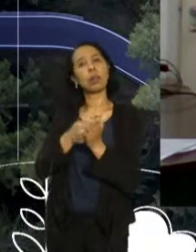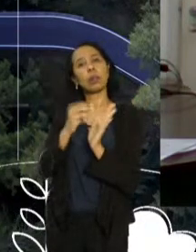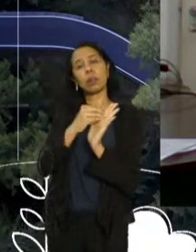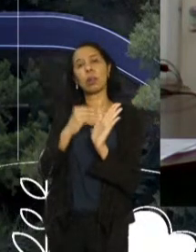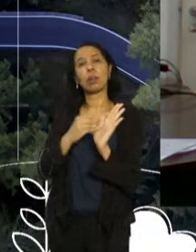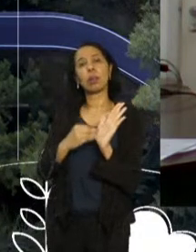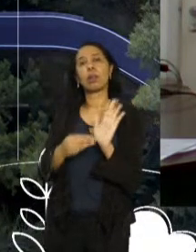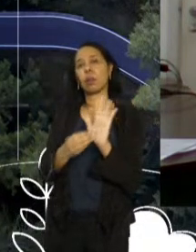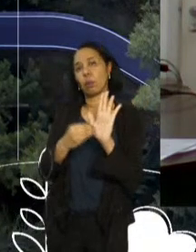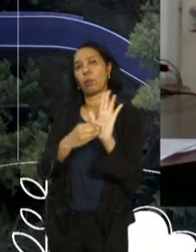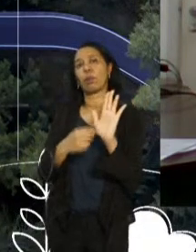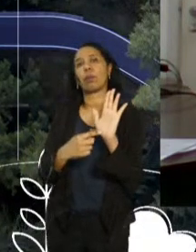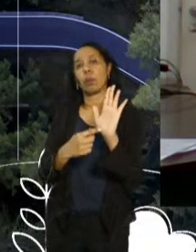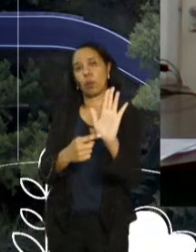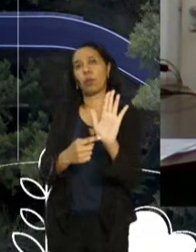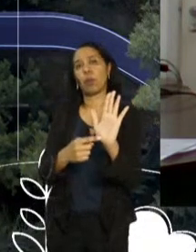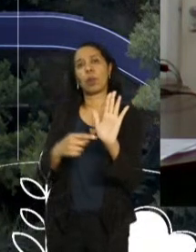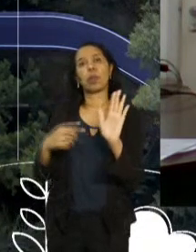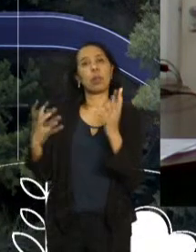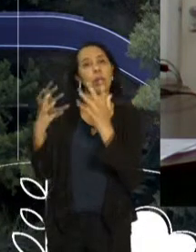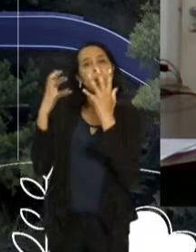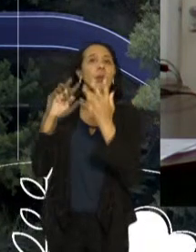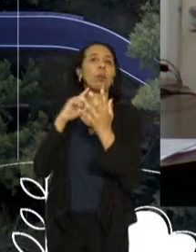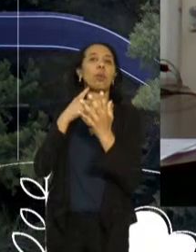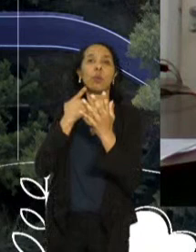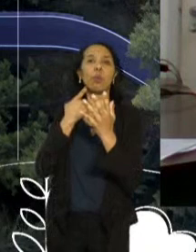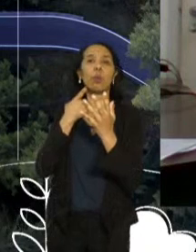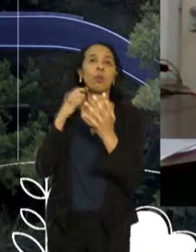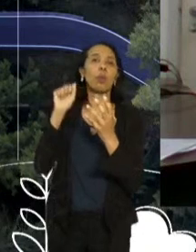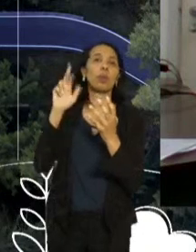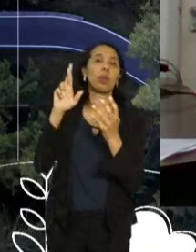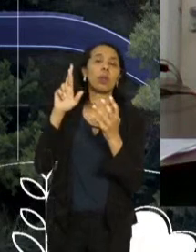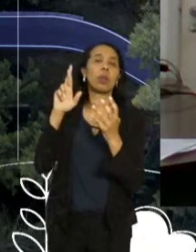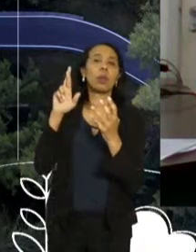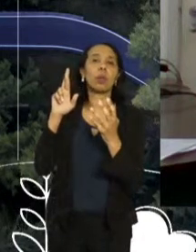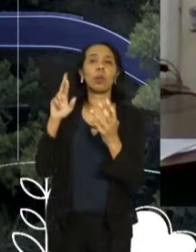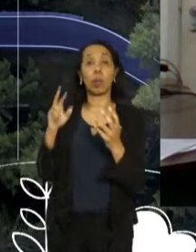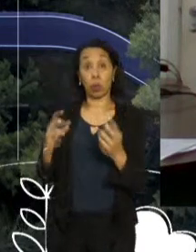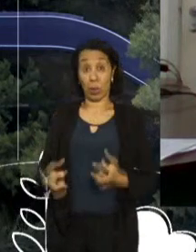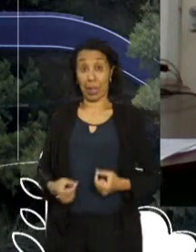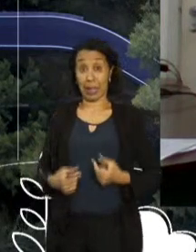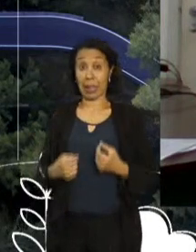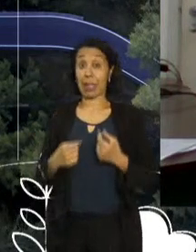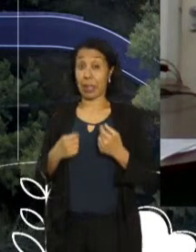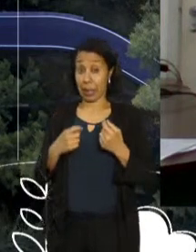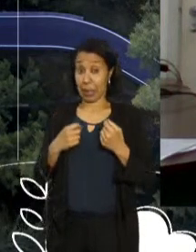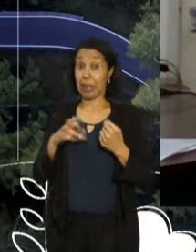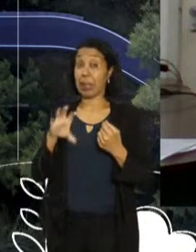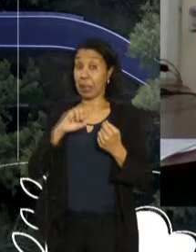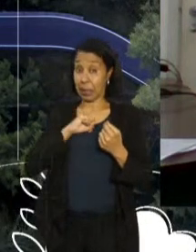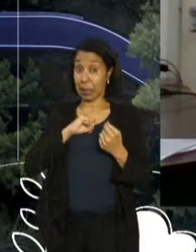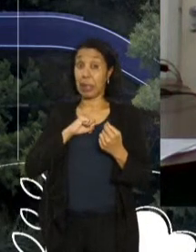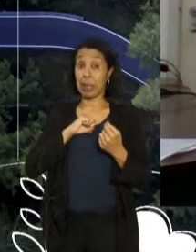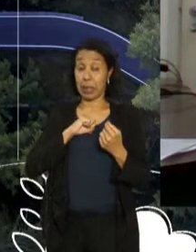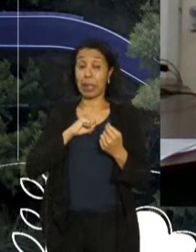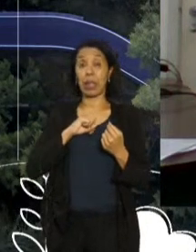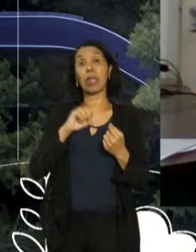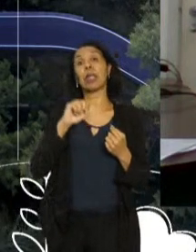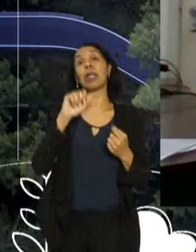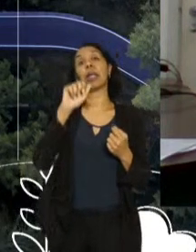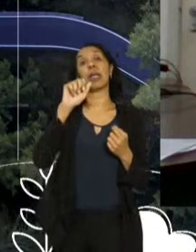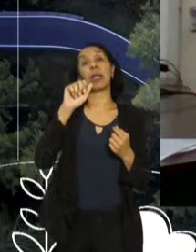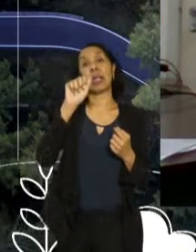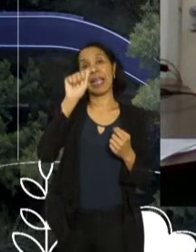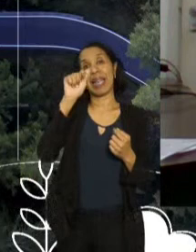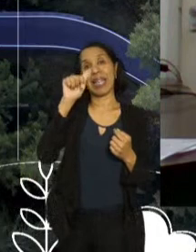cidade, a poluição do ar como um fator sabidamente cancerígeno pela Agência Internacional do Câncer, da